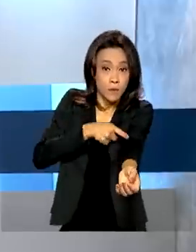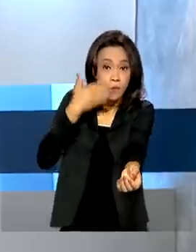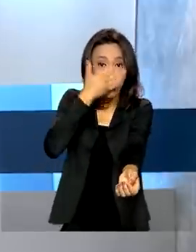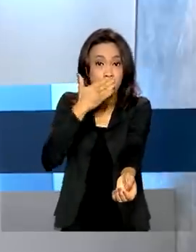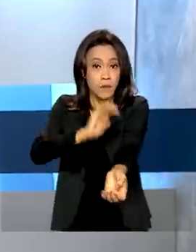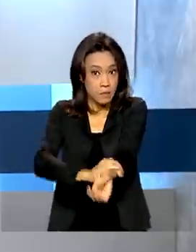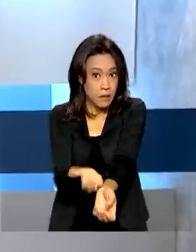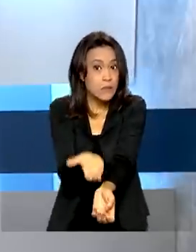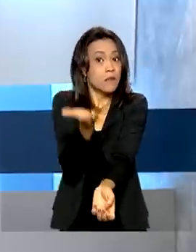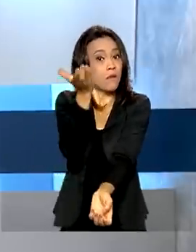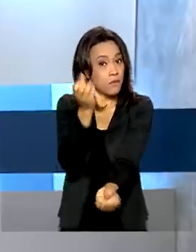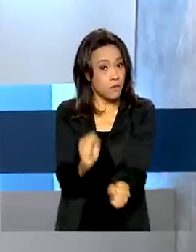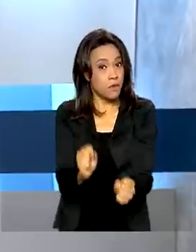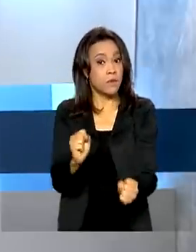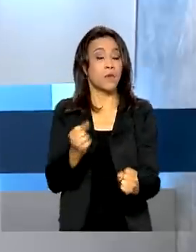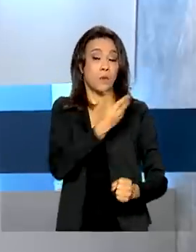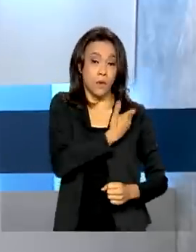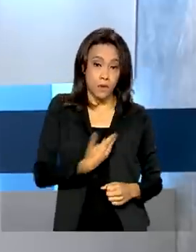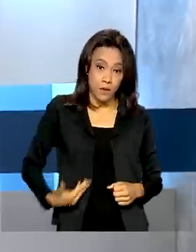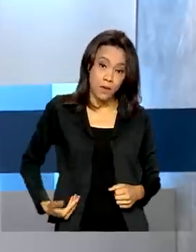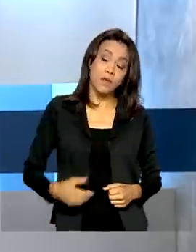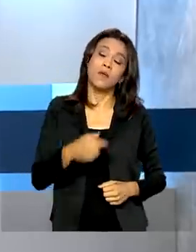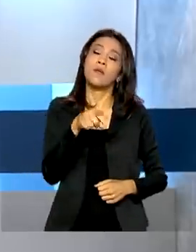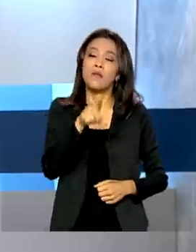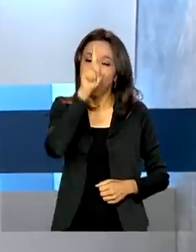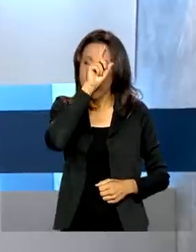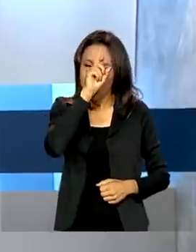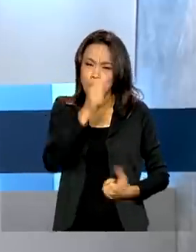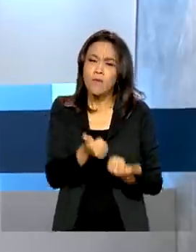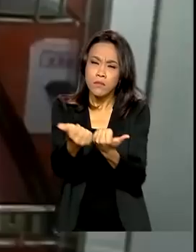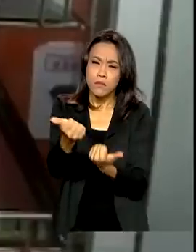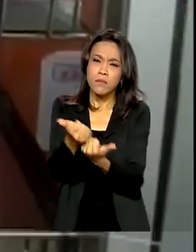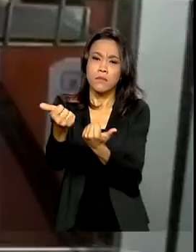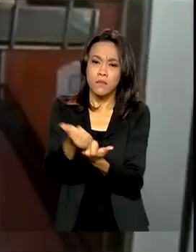O SUS presta atendimento especializado nesses casos.